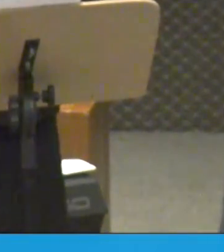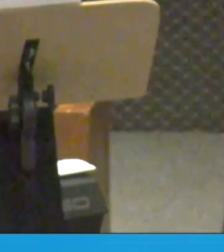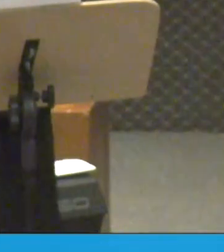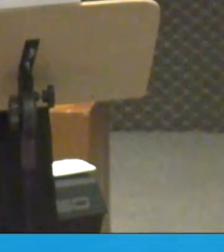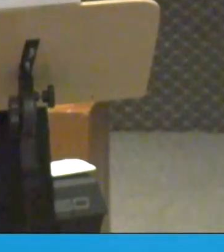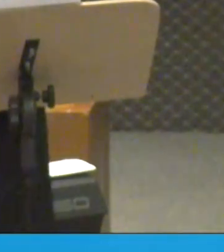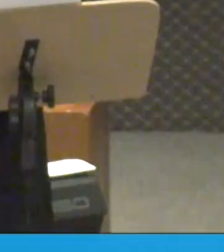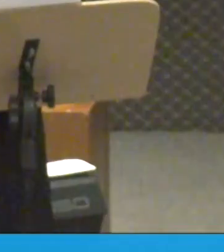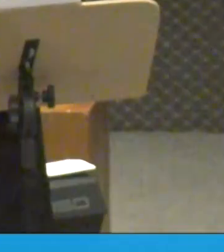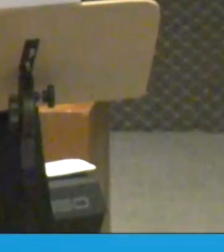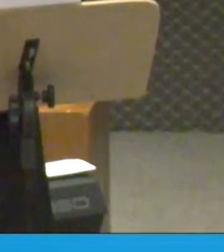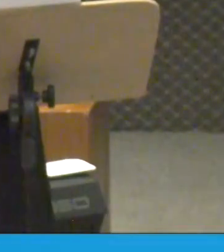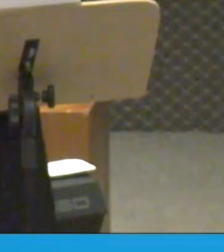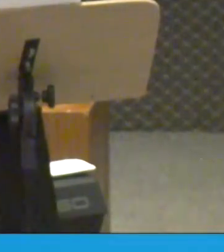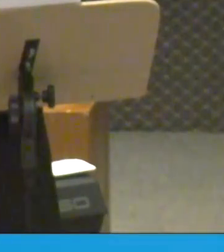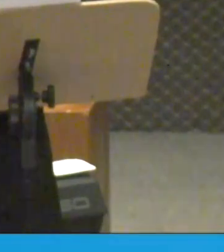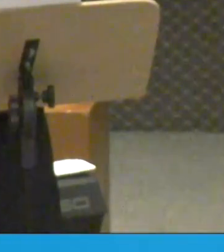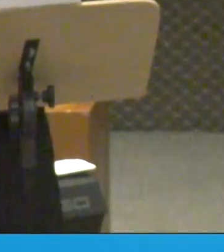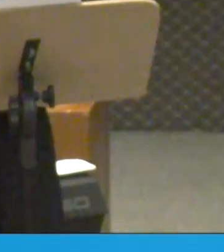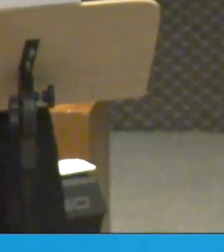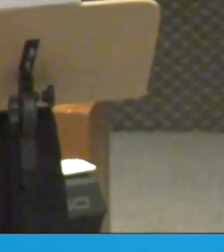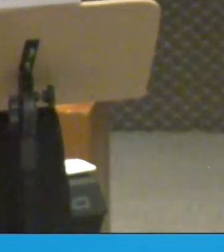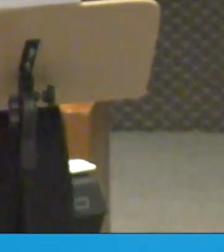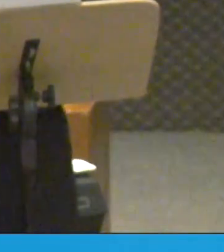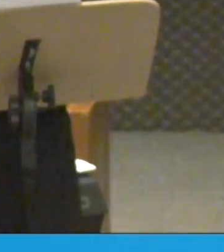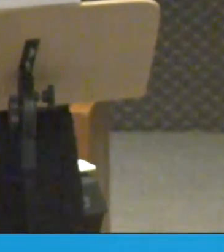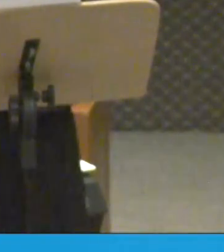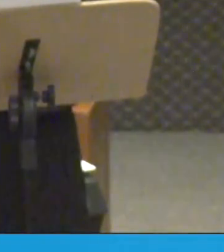pois Jesus disse que somos todos